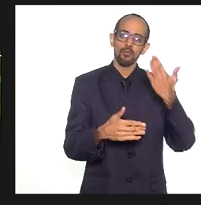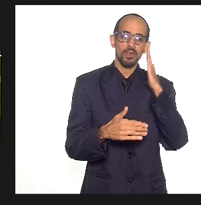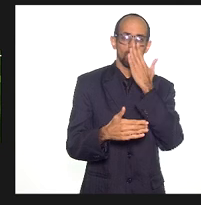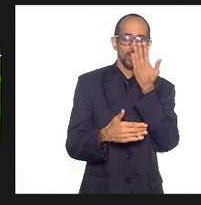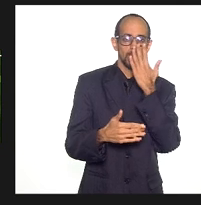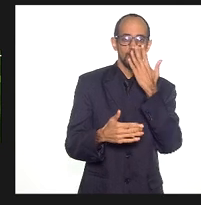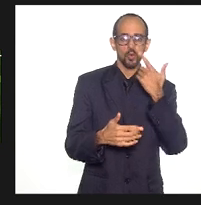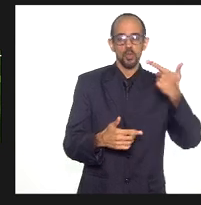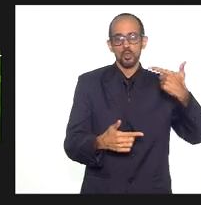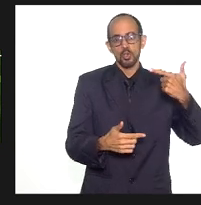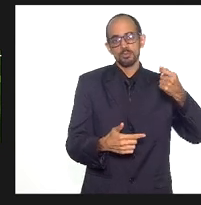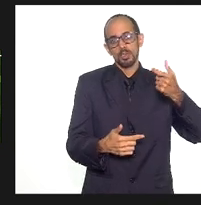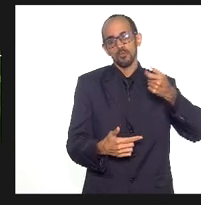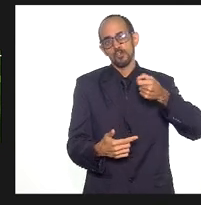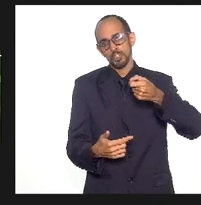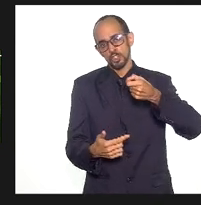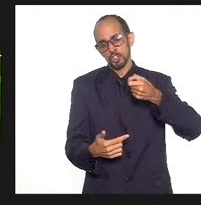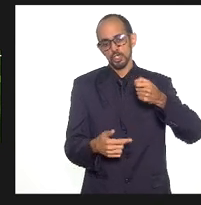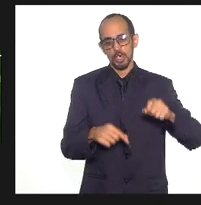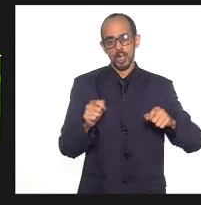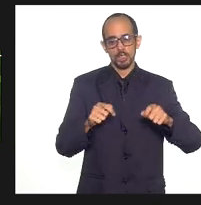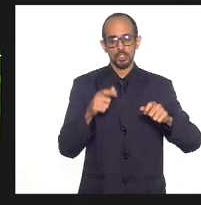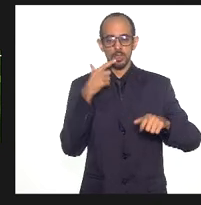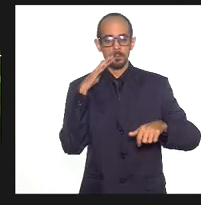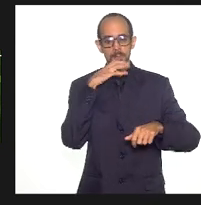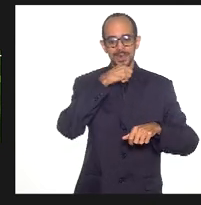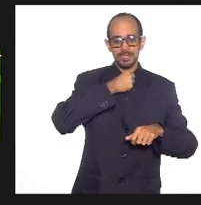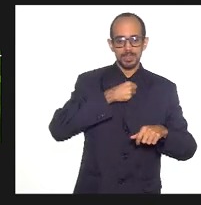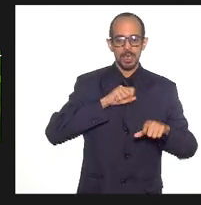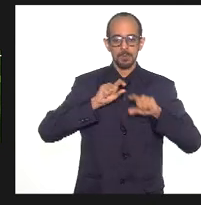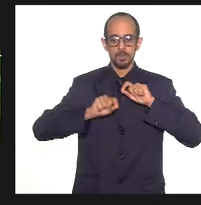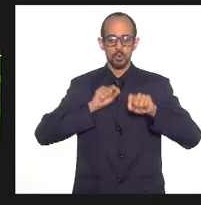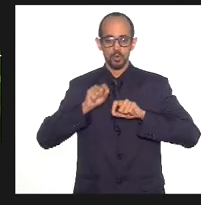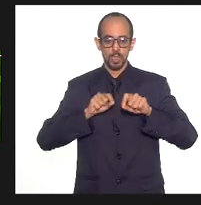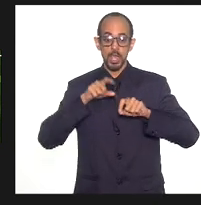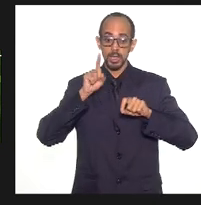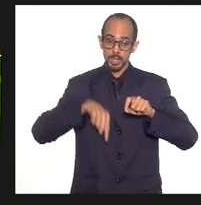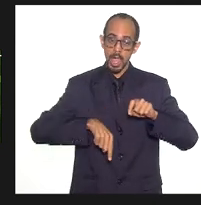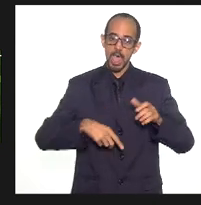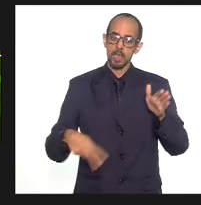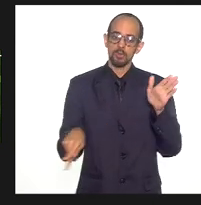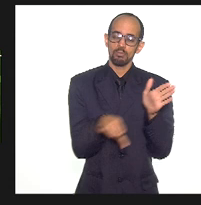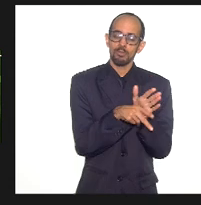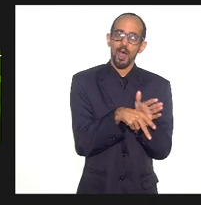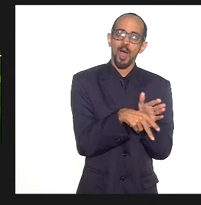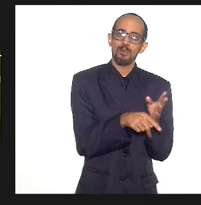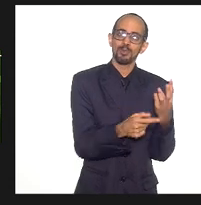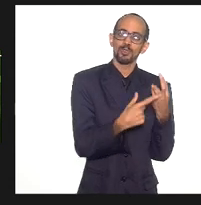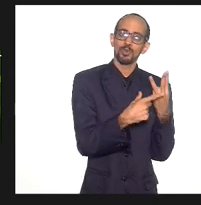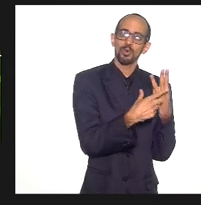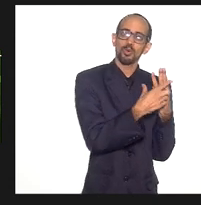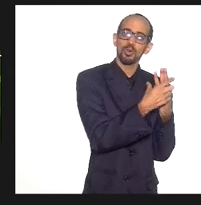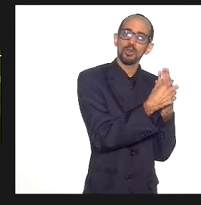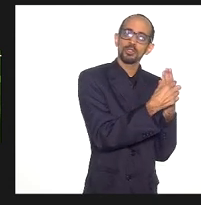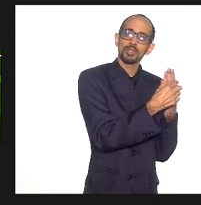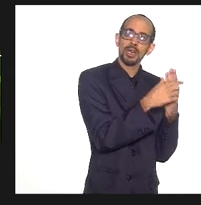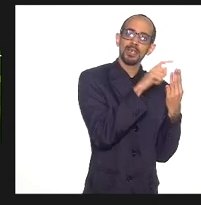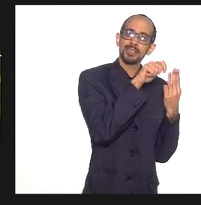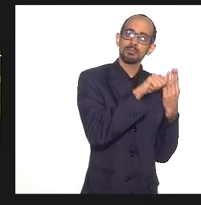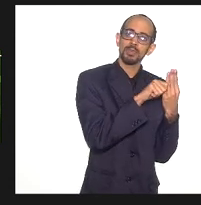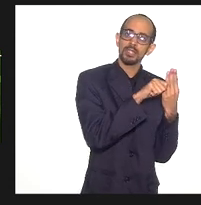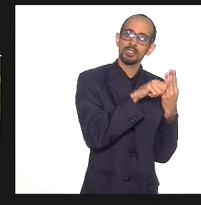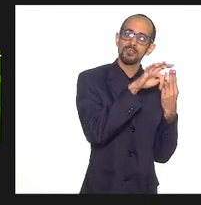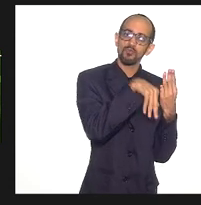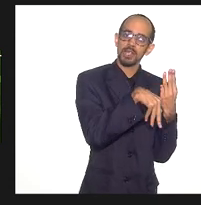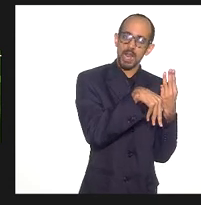embora competência do quarto tri. Tá? E o que nós